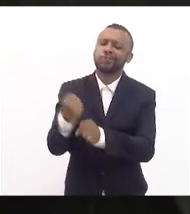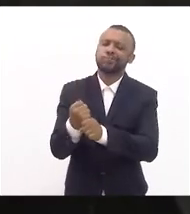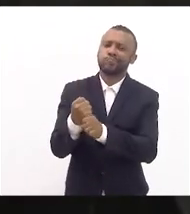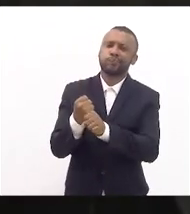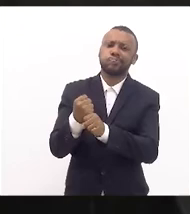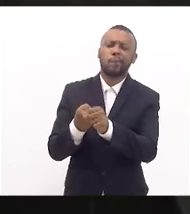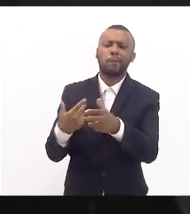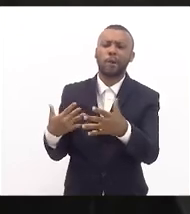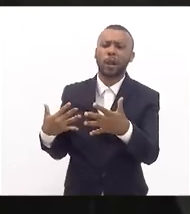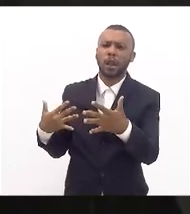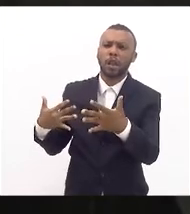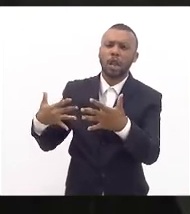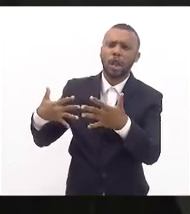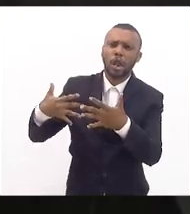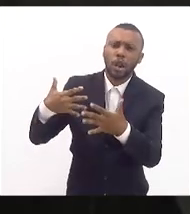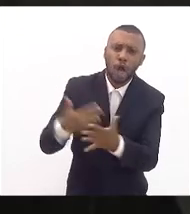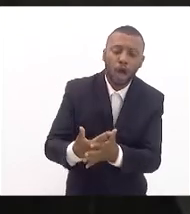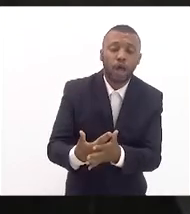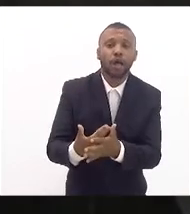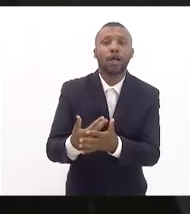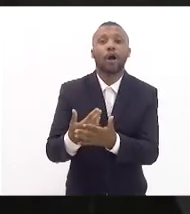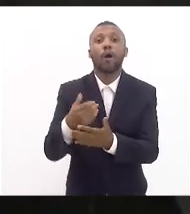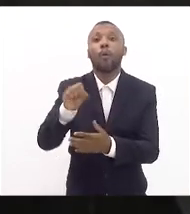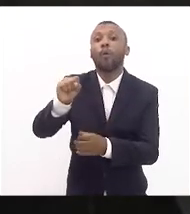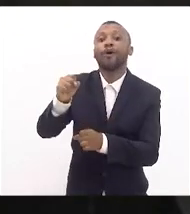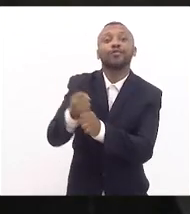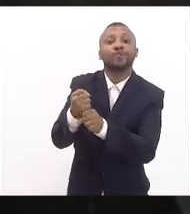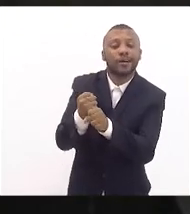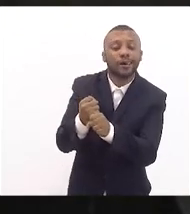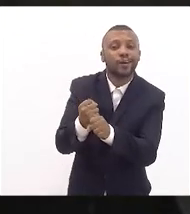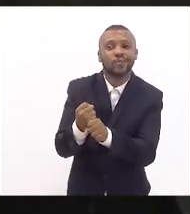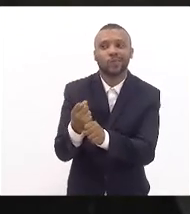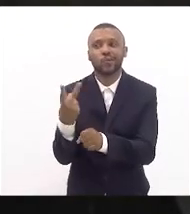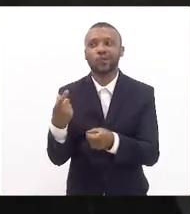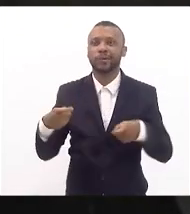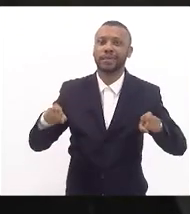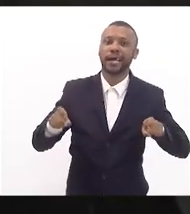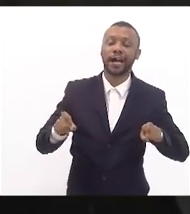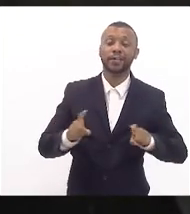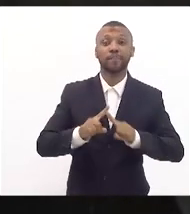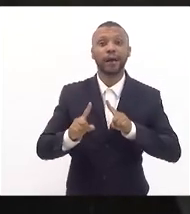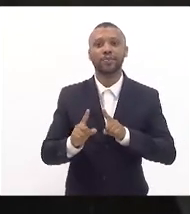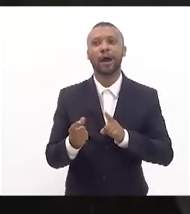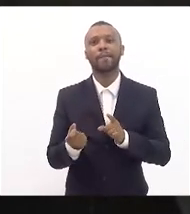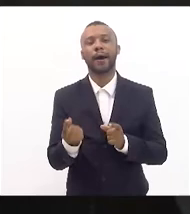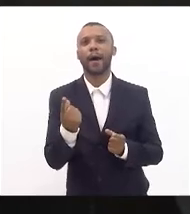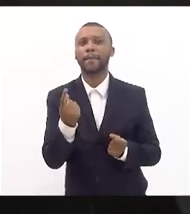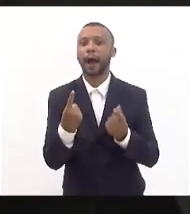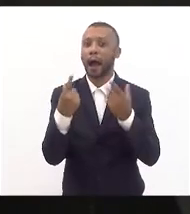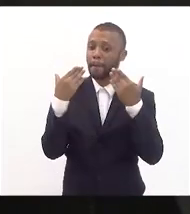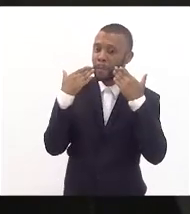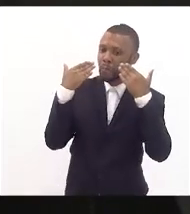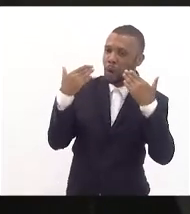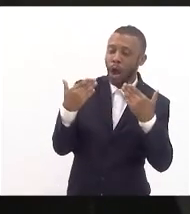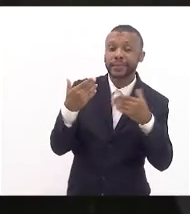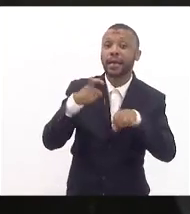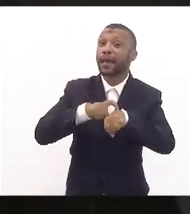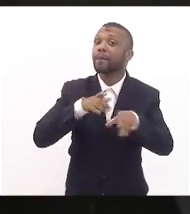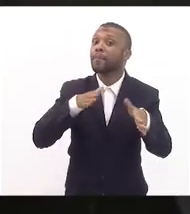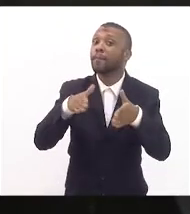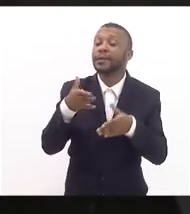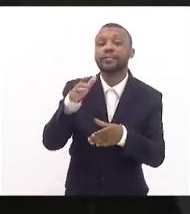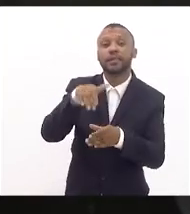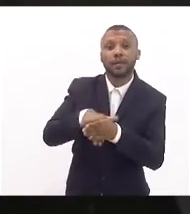de um mandato, mais de dois mandatos, mas que só aparecem aí em época de eleição. Uma boa tarde a todos